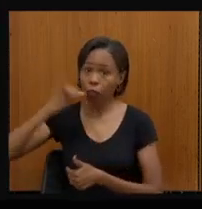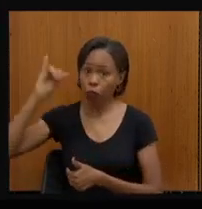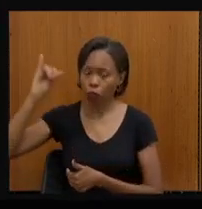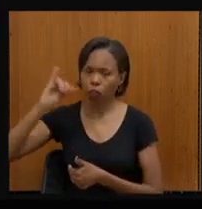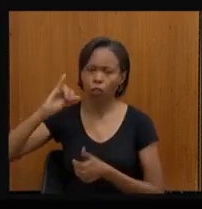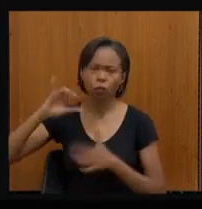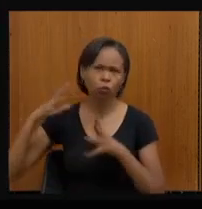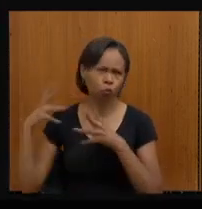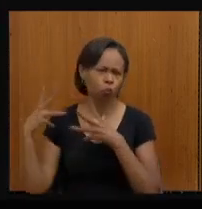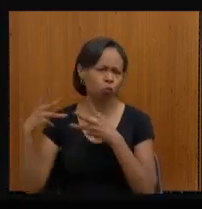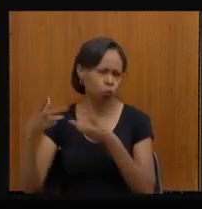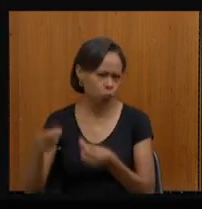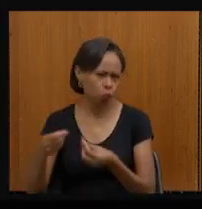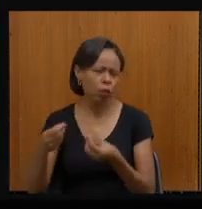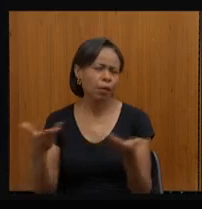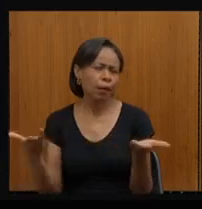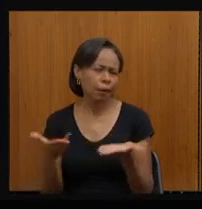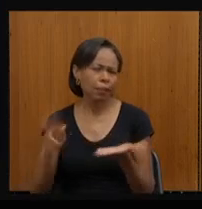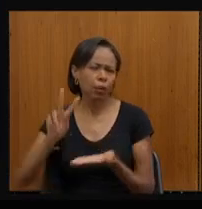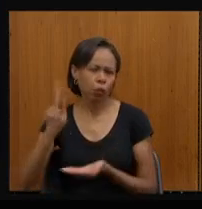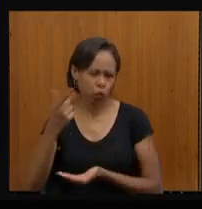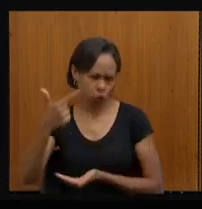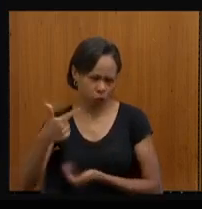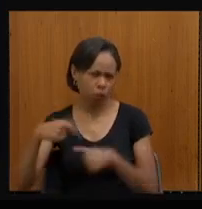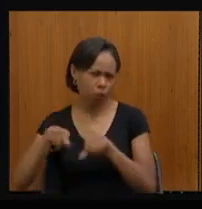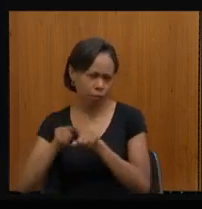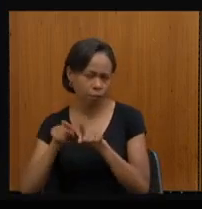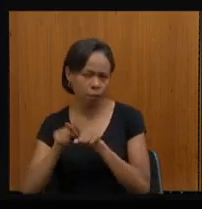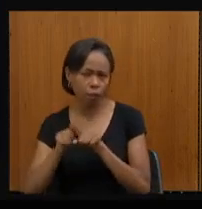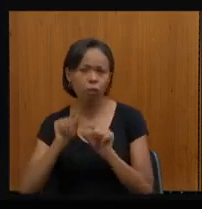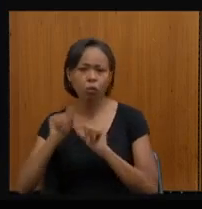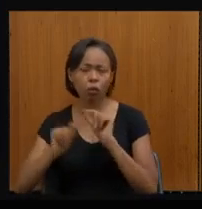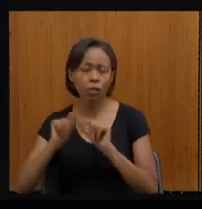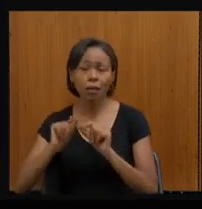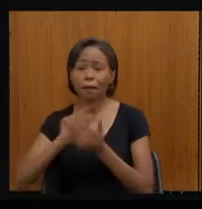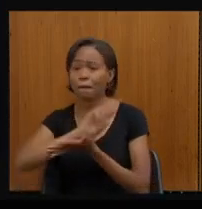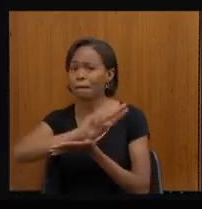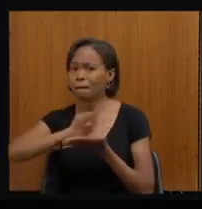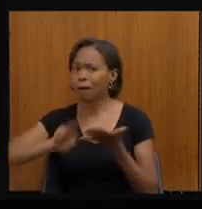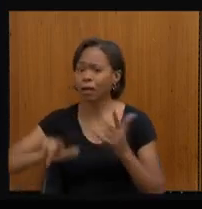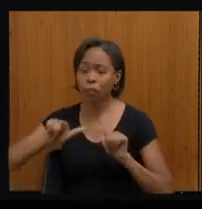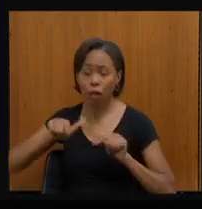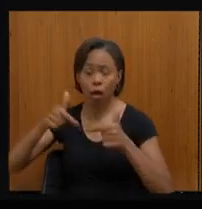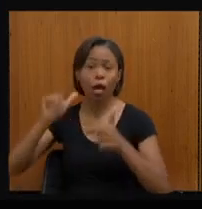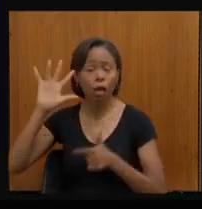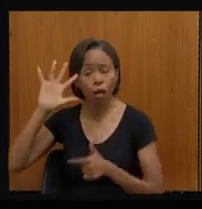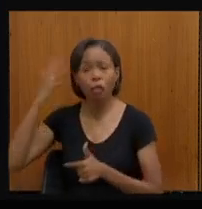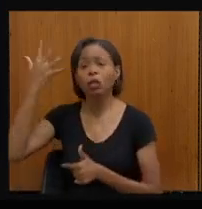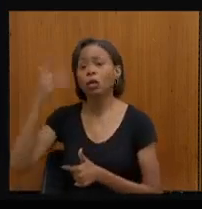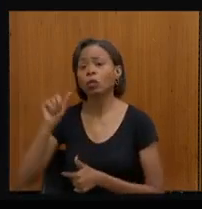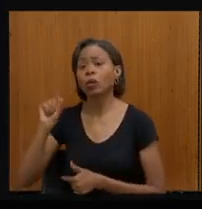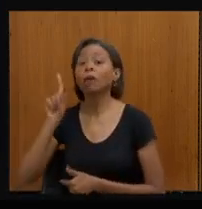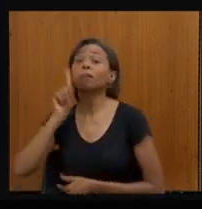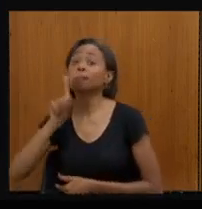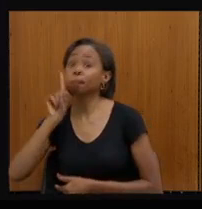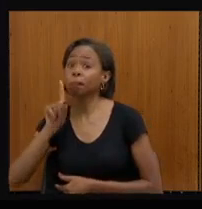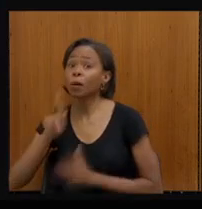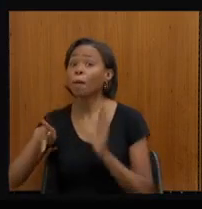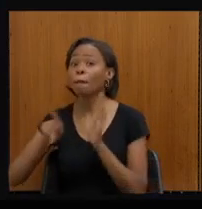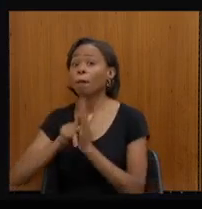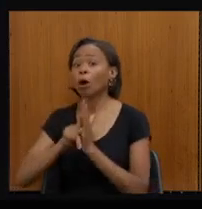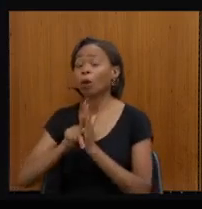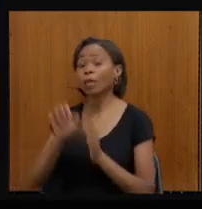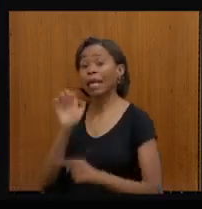todo e agora como hidrogênio também muitas vezes o que acontece muitas vezes na televisão a nível estadual